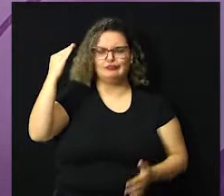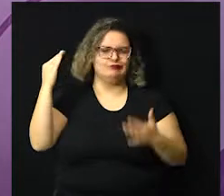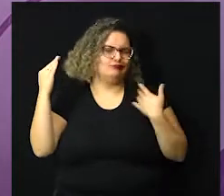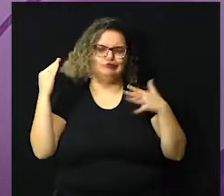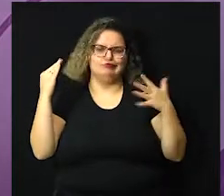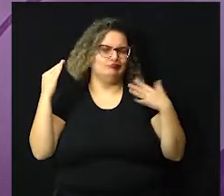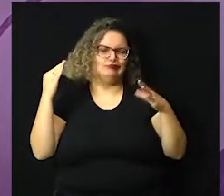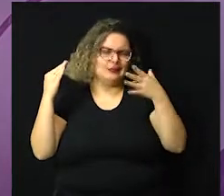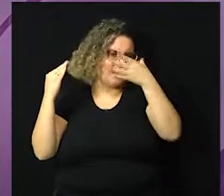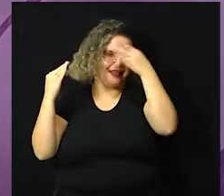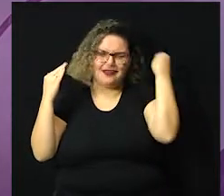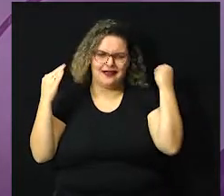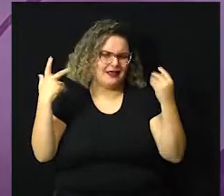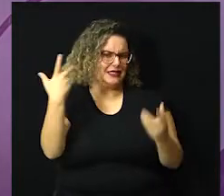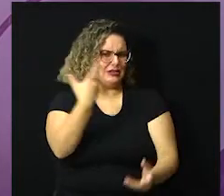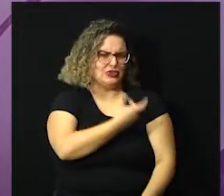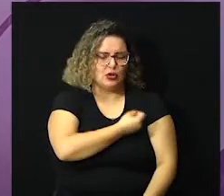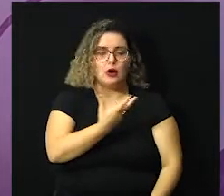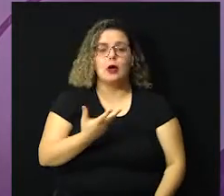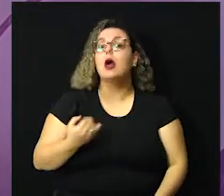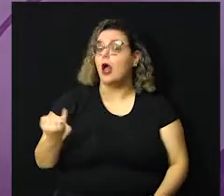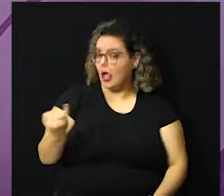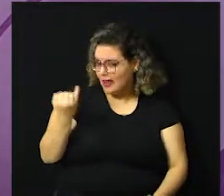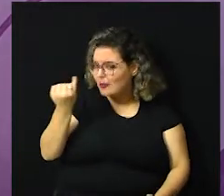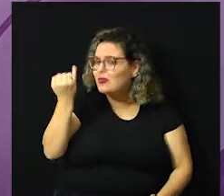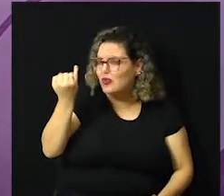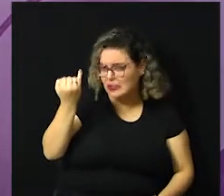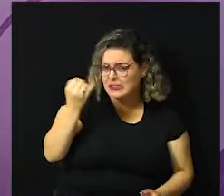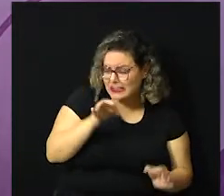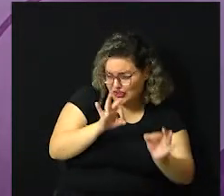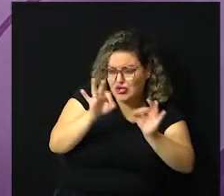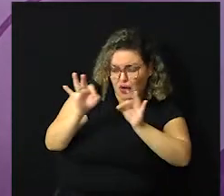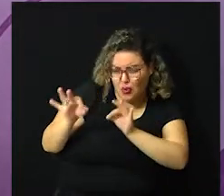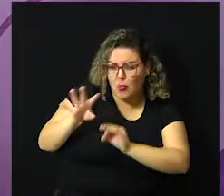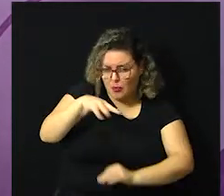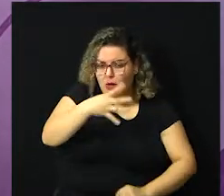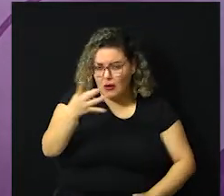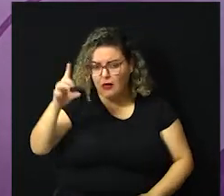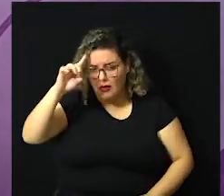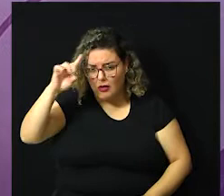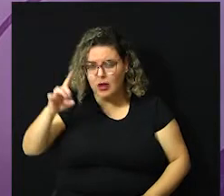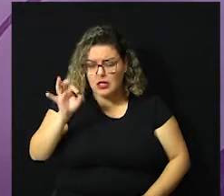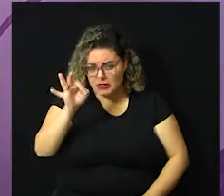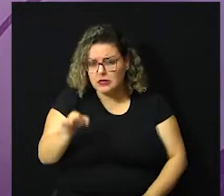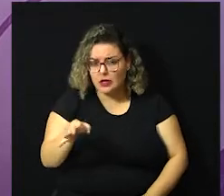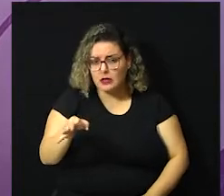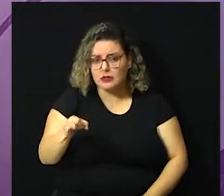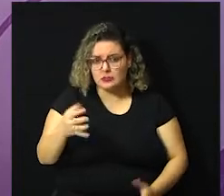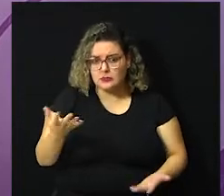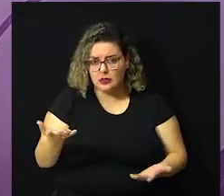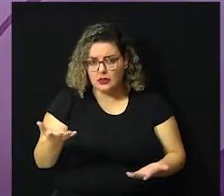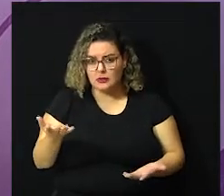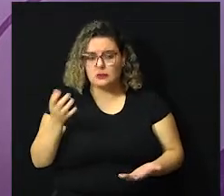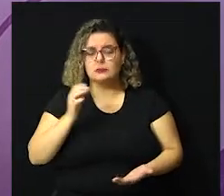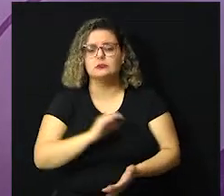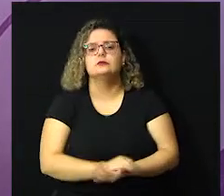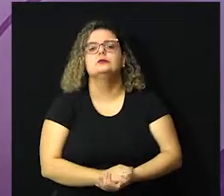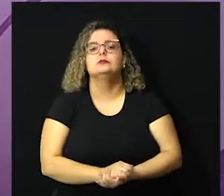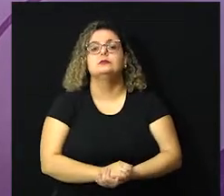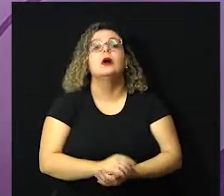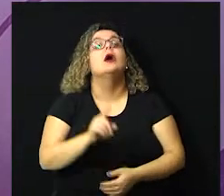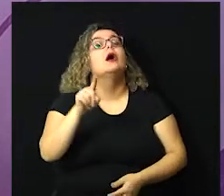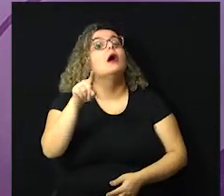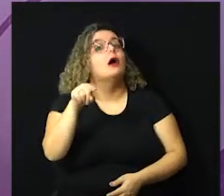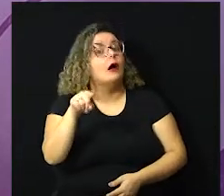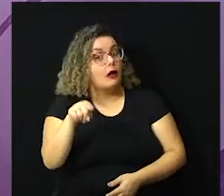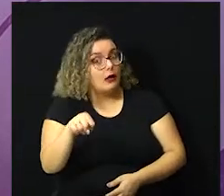gente nem lembra que tem que tomar vacina. É importante sempre acompanhar o calendário e manter atualizado, né?